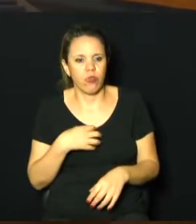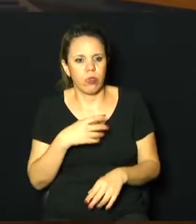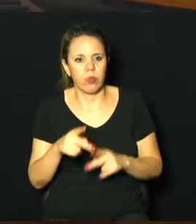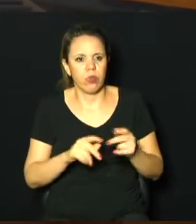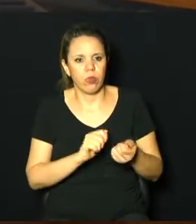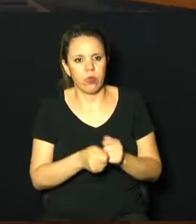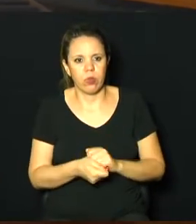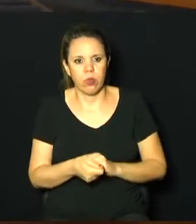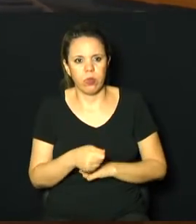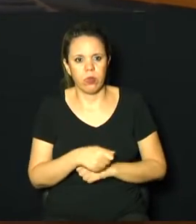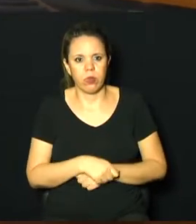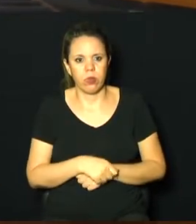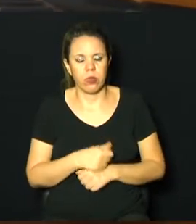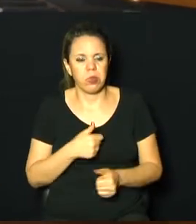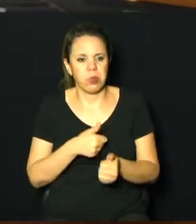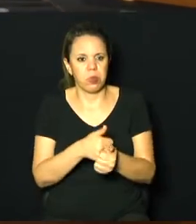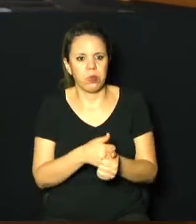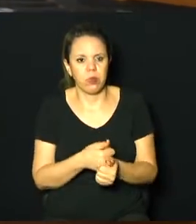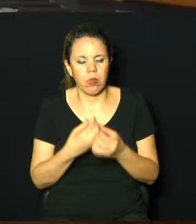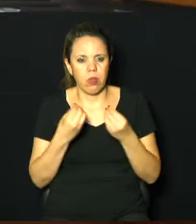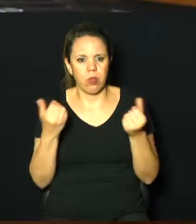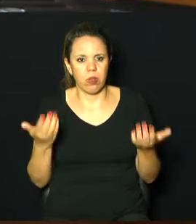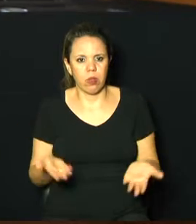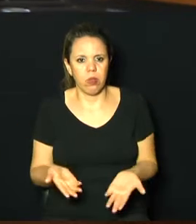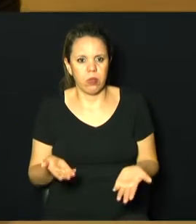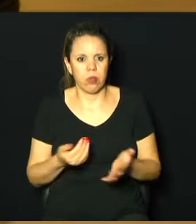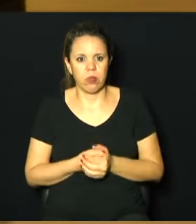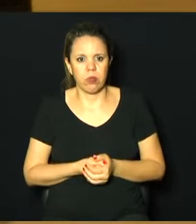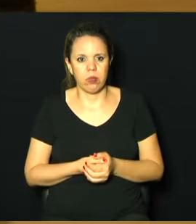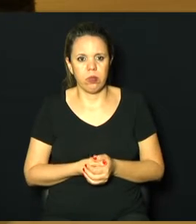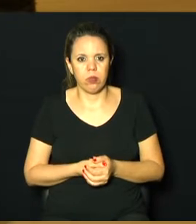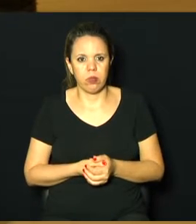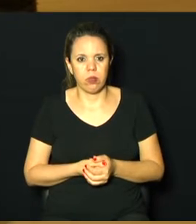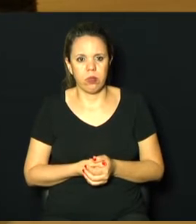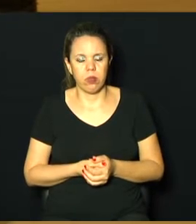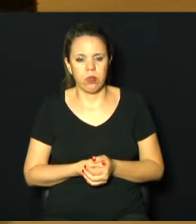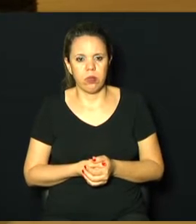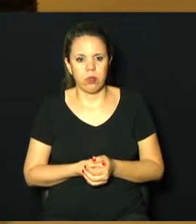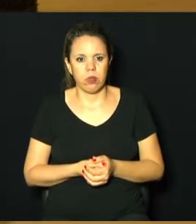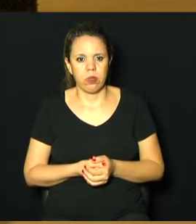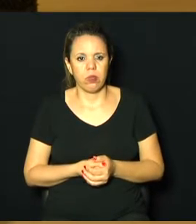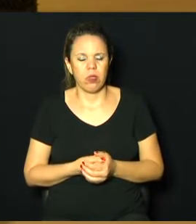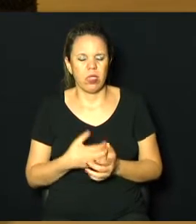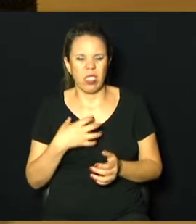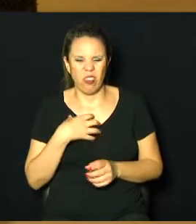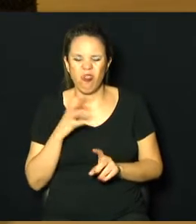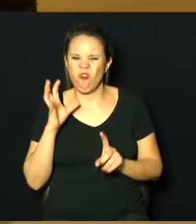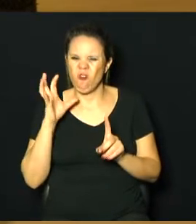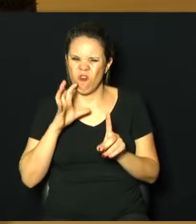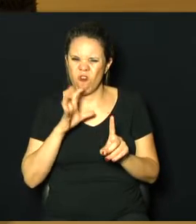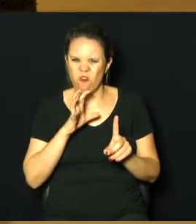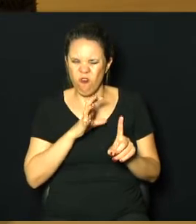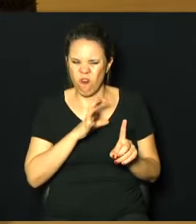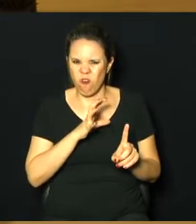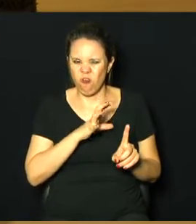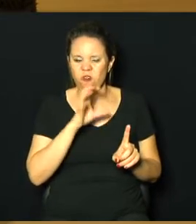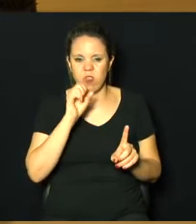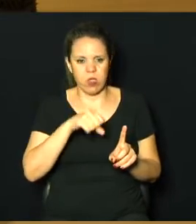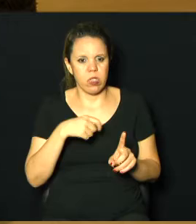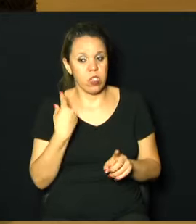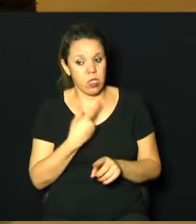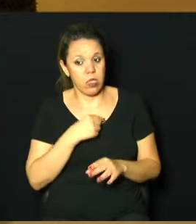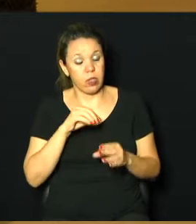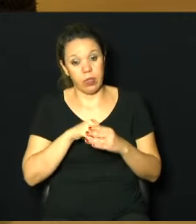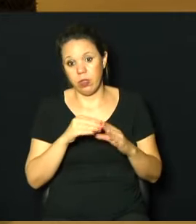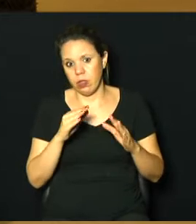fica muito próximo da fragilidade e não deixa, a gente não deixa de estar numa pressão, né? Nós estamos